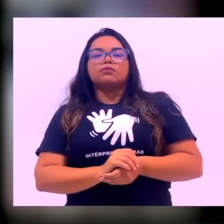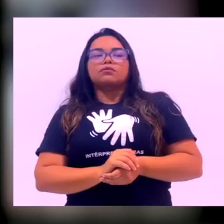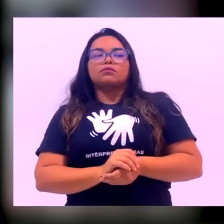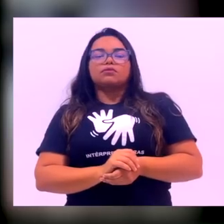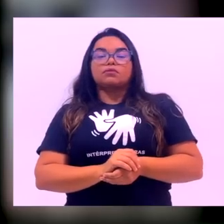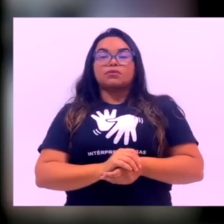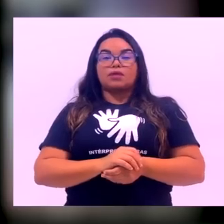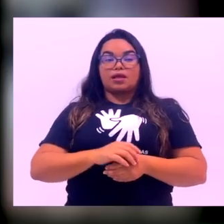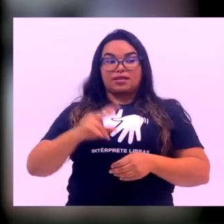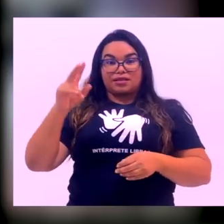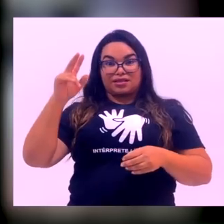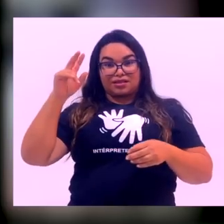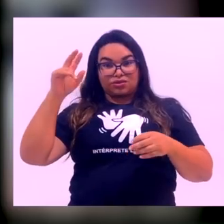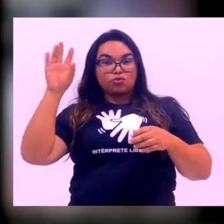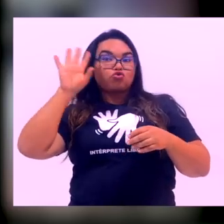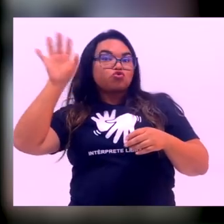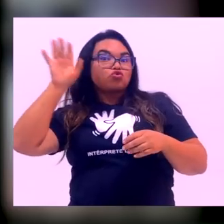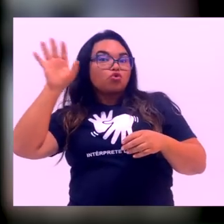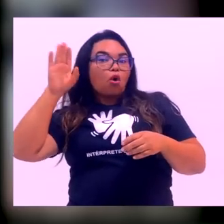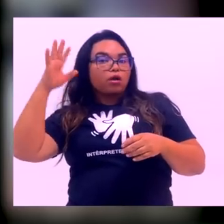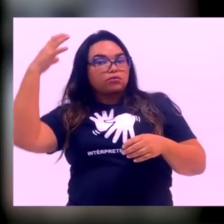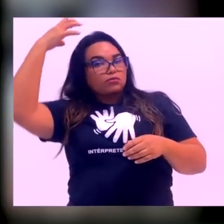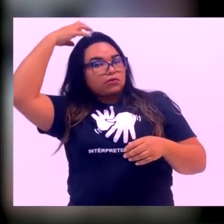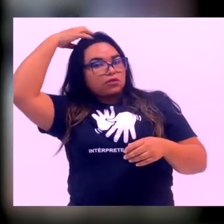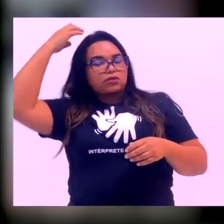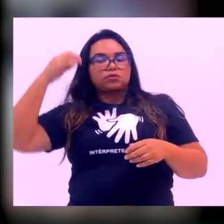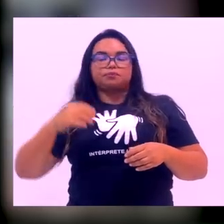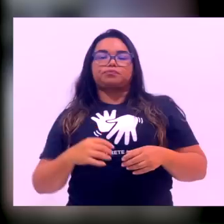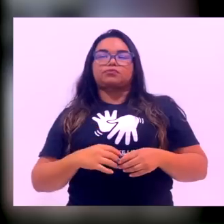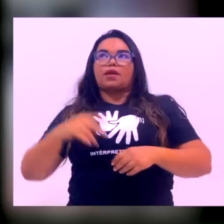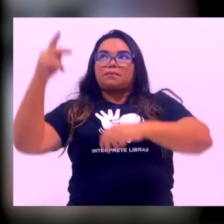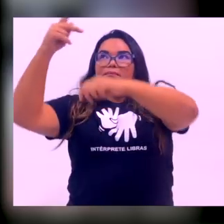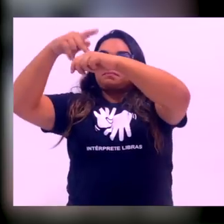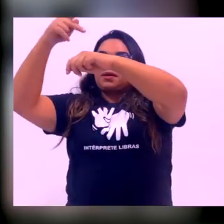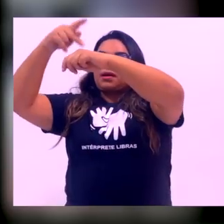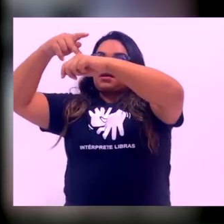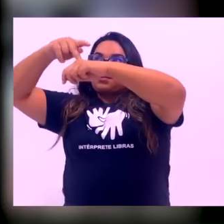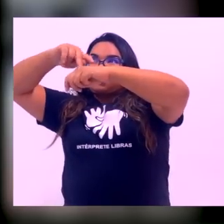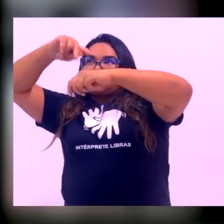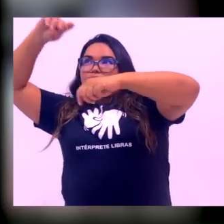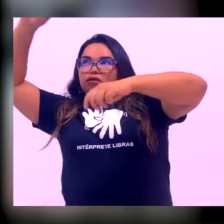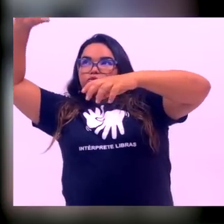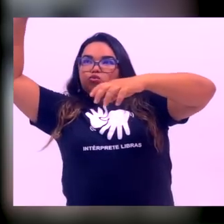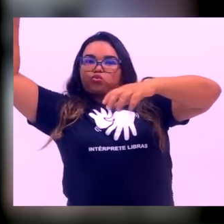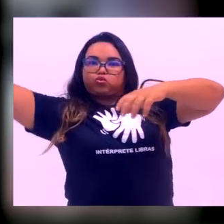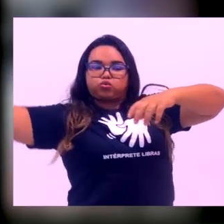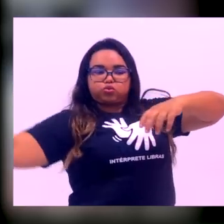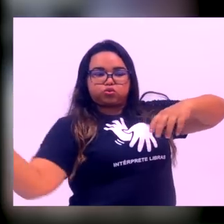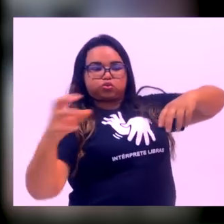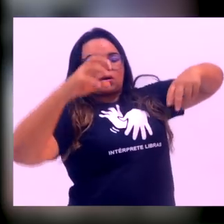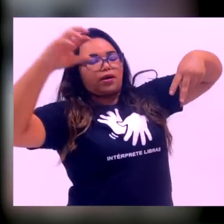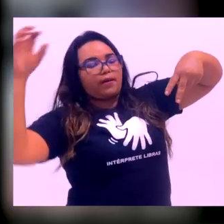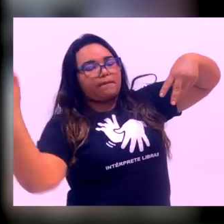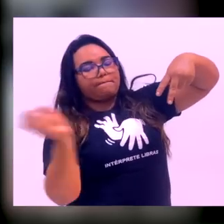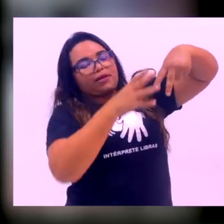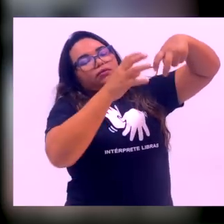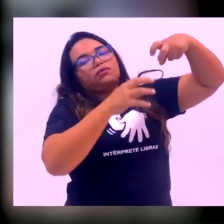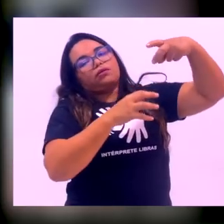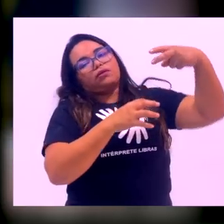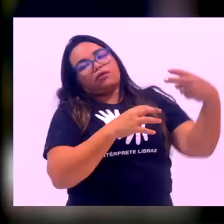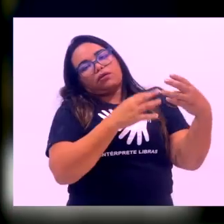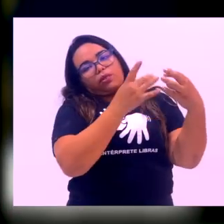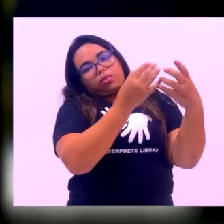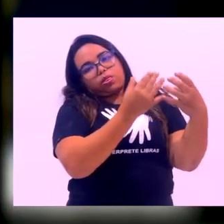se tornou uma grande montanha. Uma montanha na Bíblia representa reino, e ela encheu toda a terra.